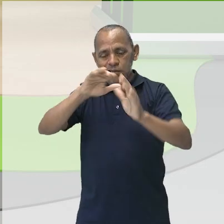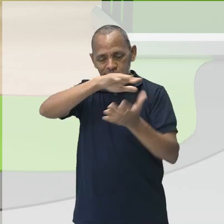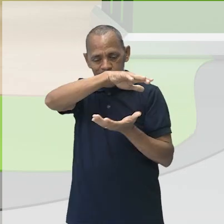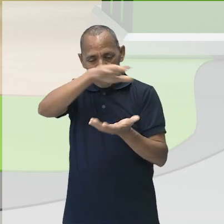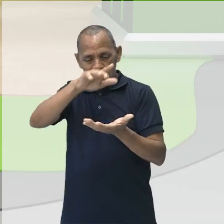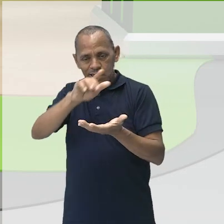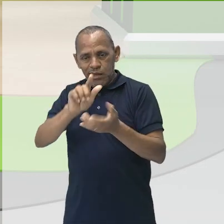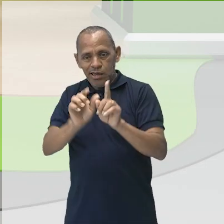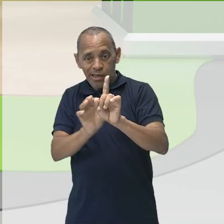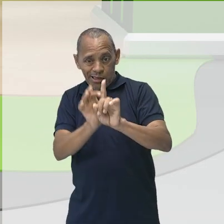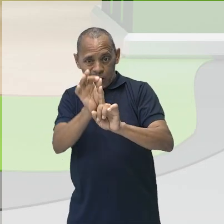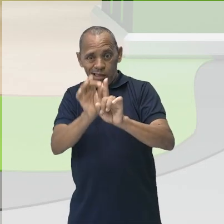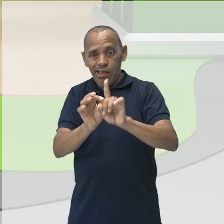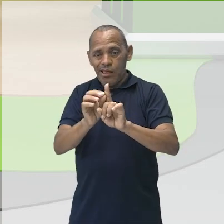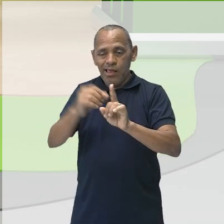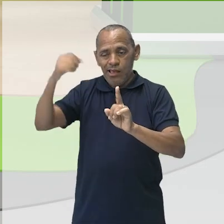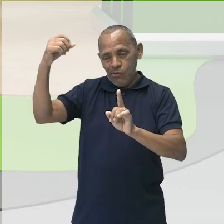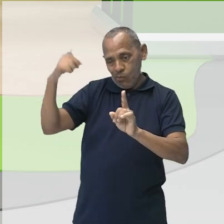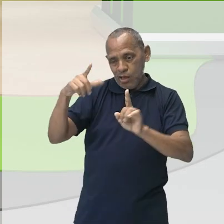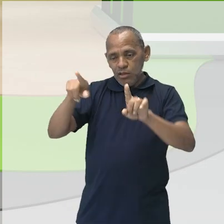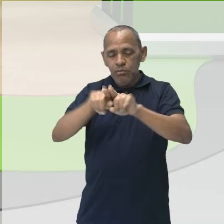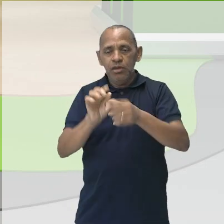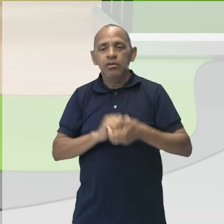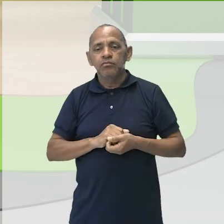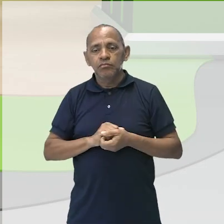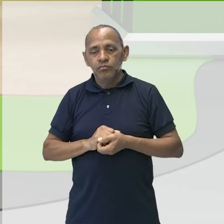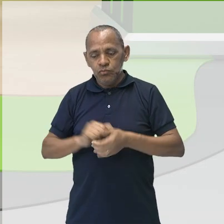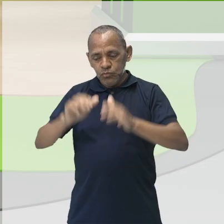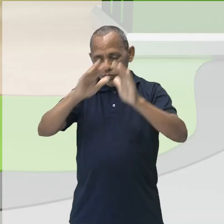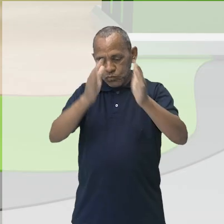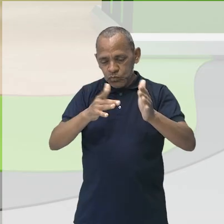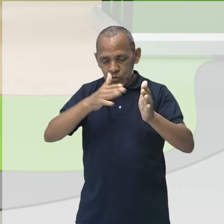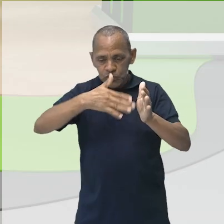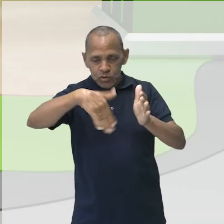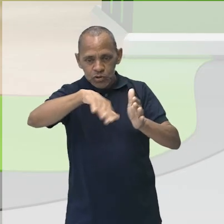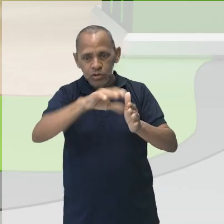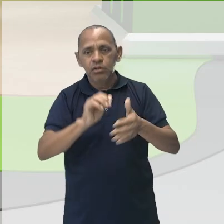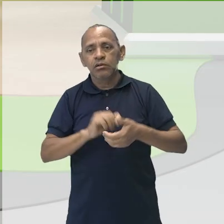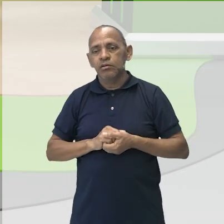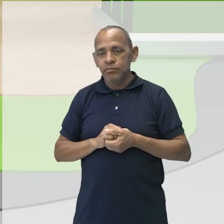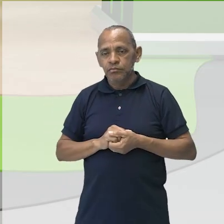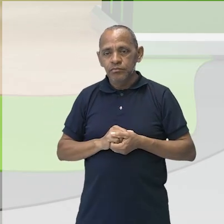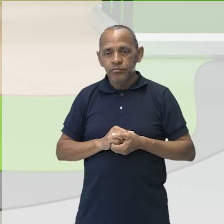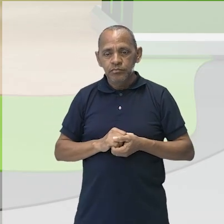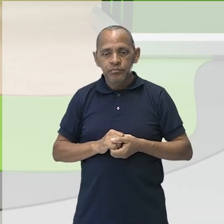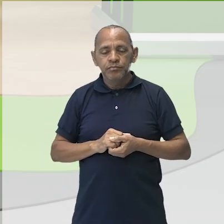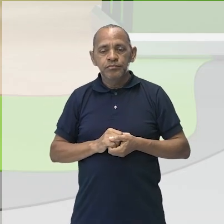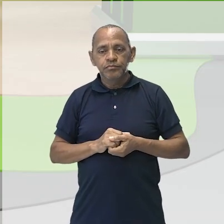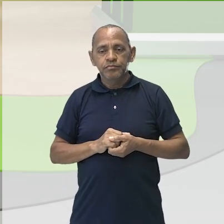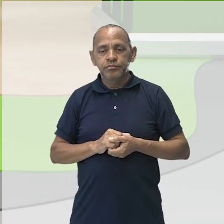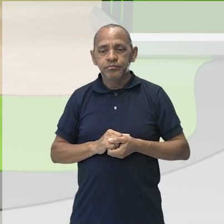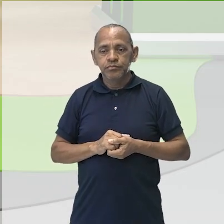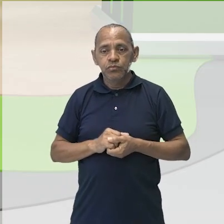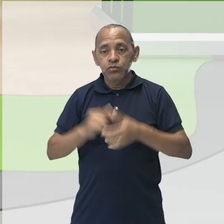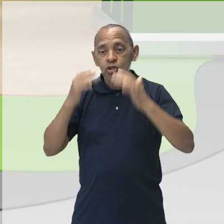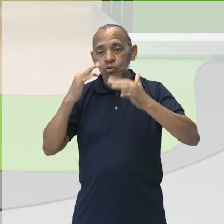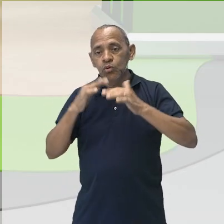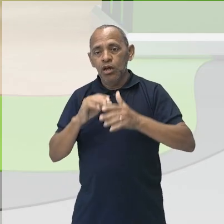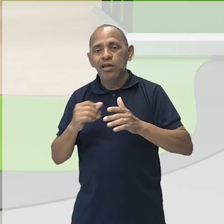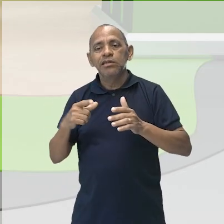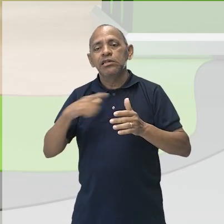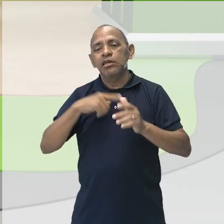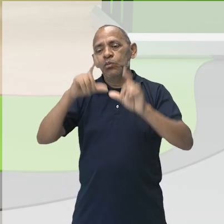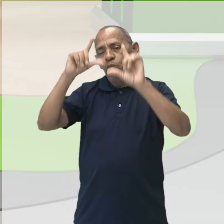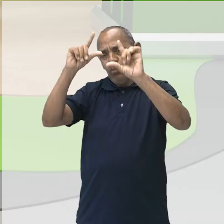são geradas e os ecossistemas naturais são menos impactados pela atividade humana